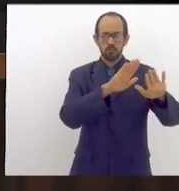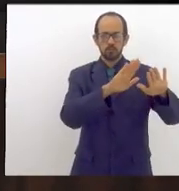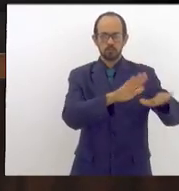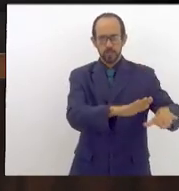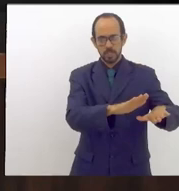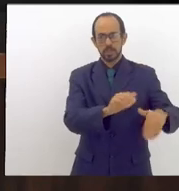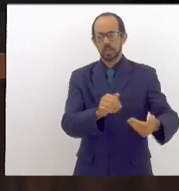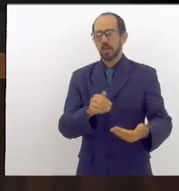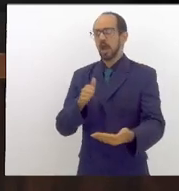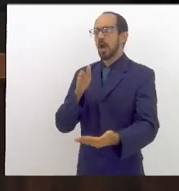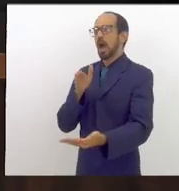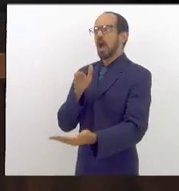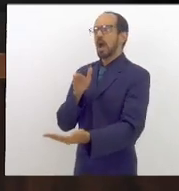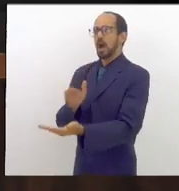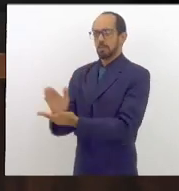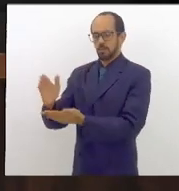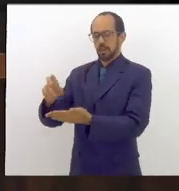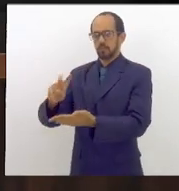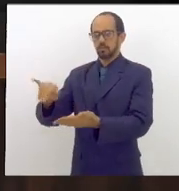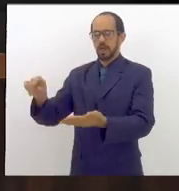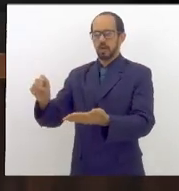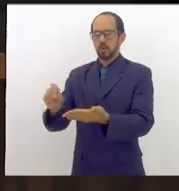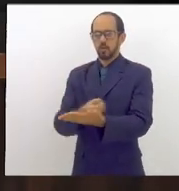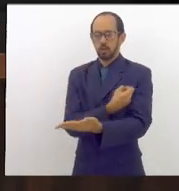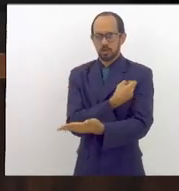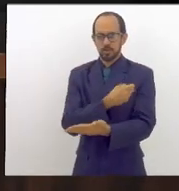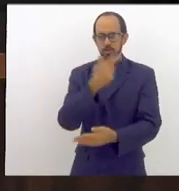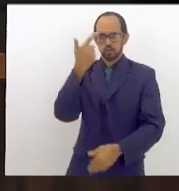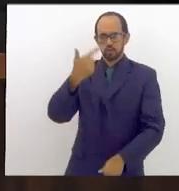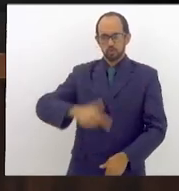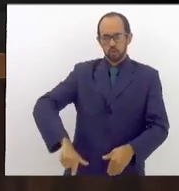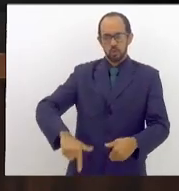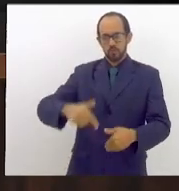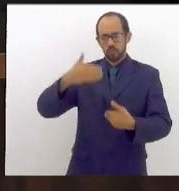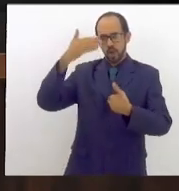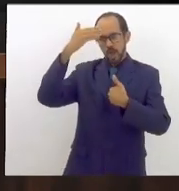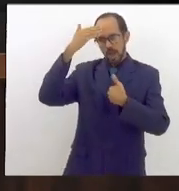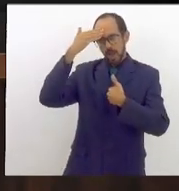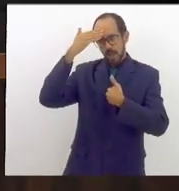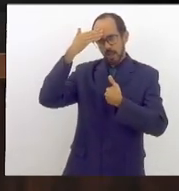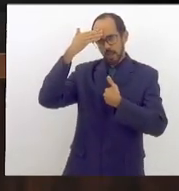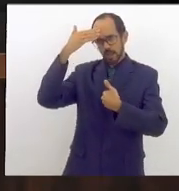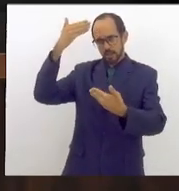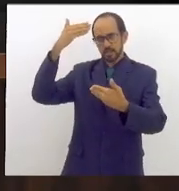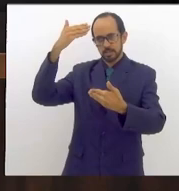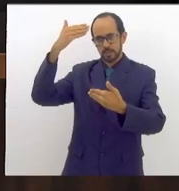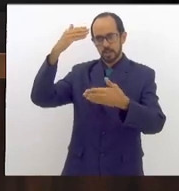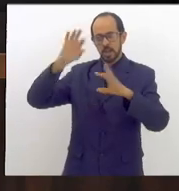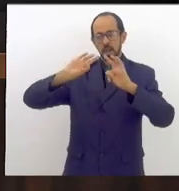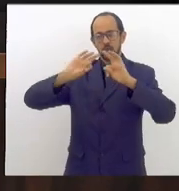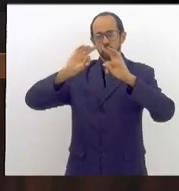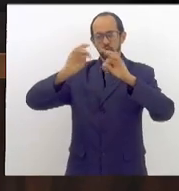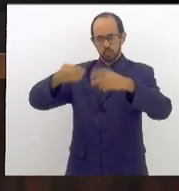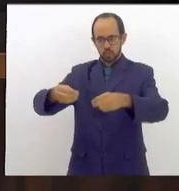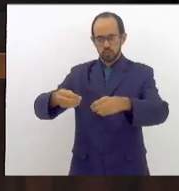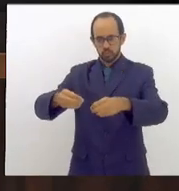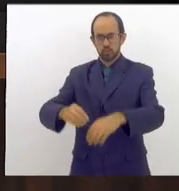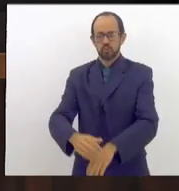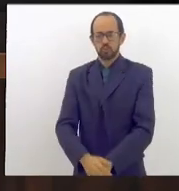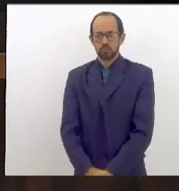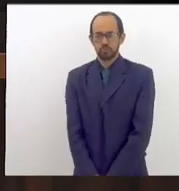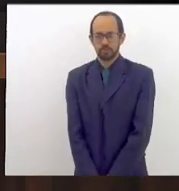Como estão aprovados vai autógrafo mais uma vez agradecer a todas e todos